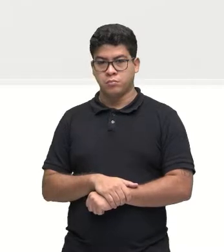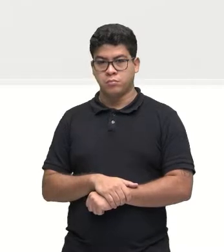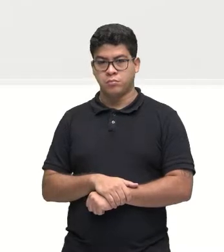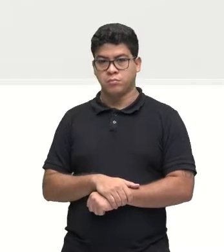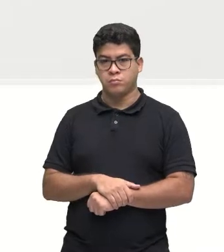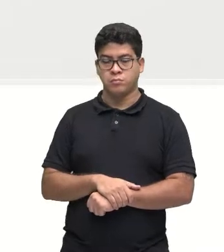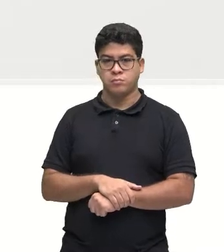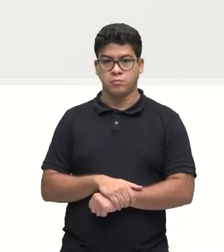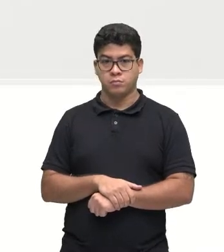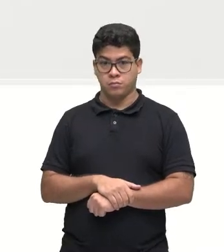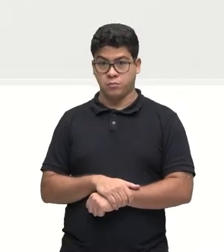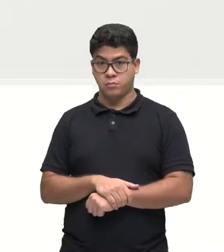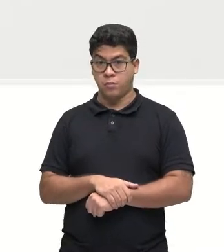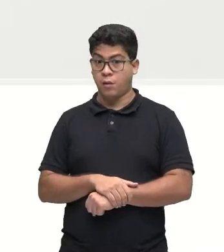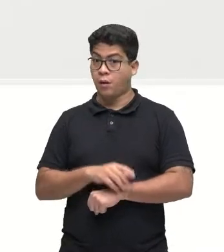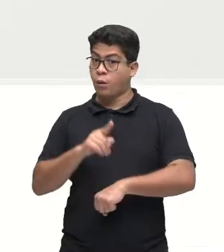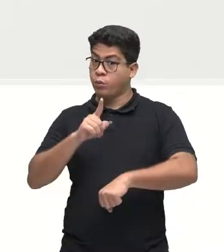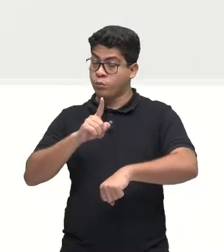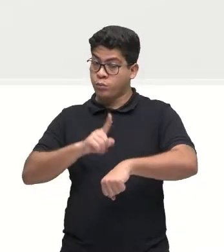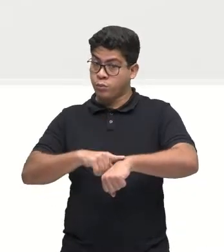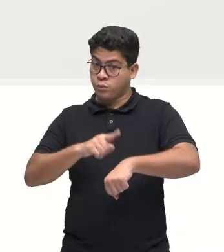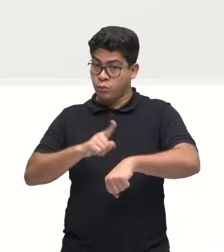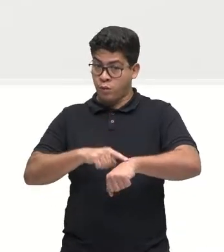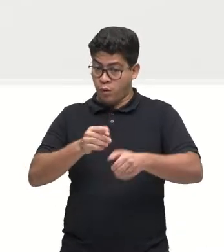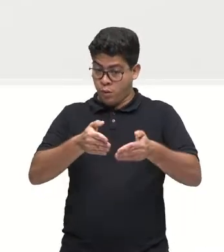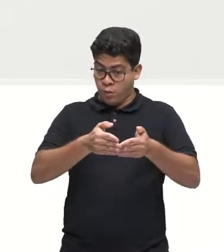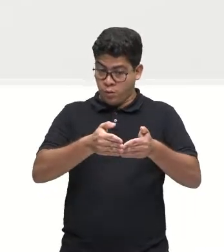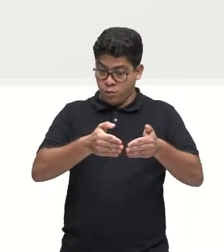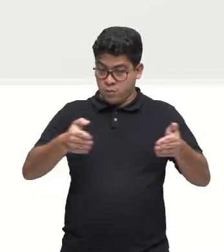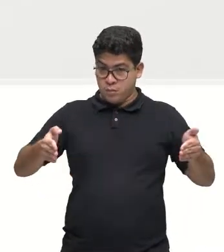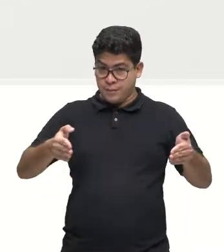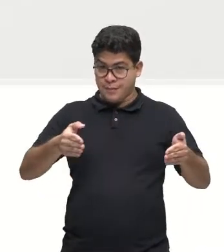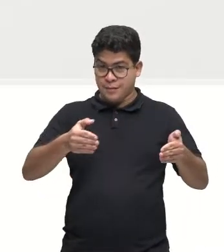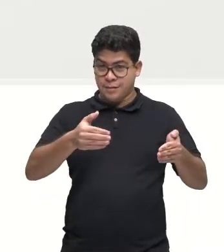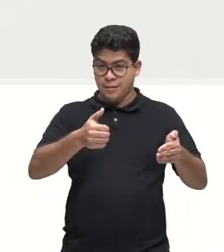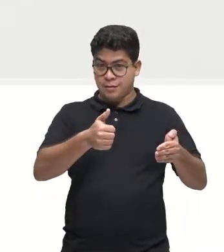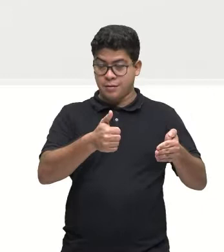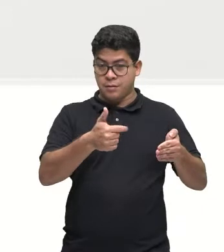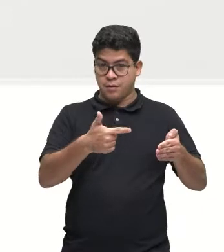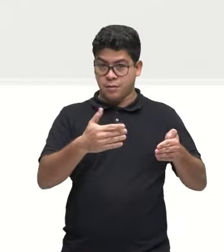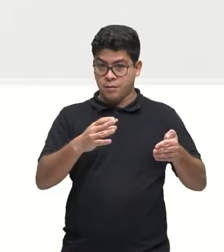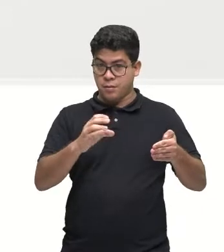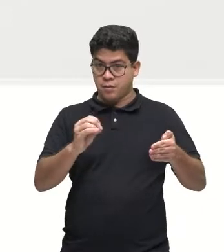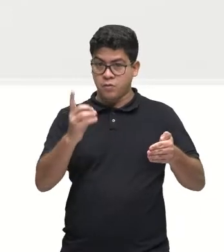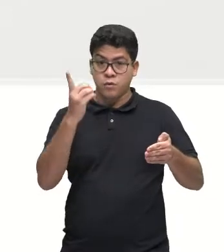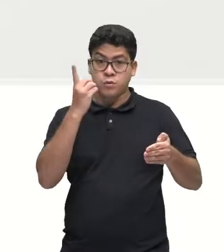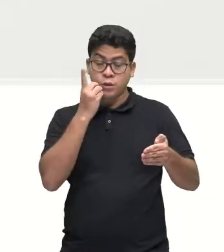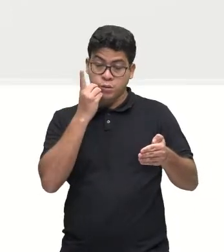em 120 dias, durante 120 dias,